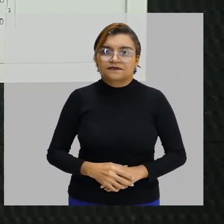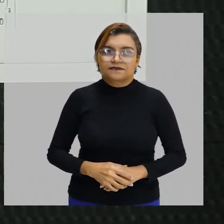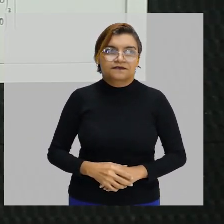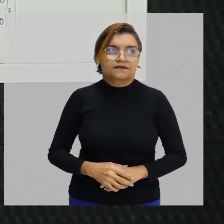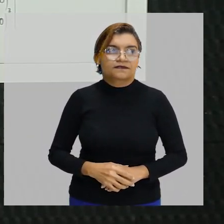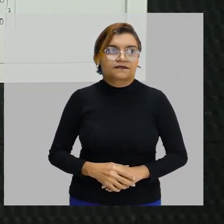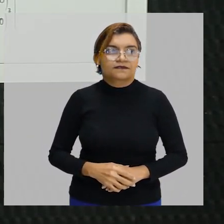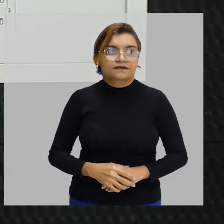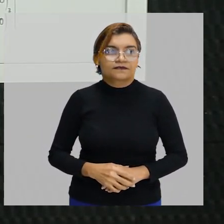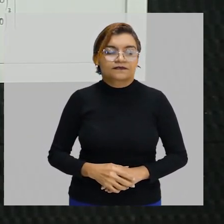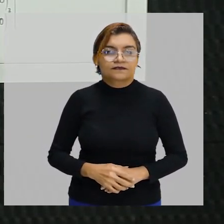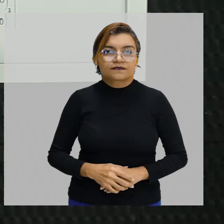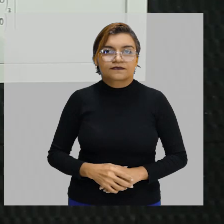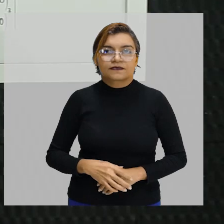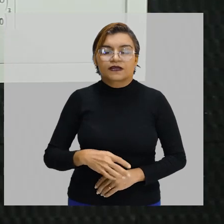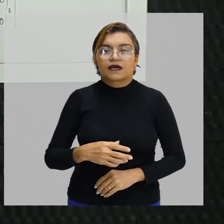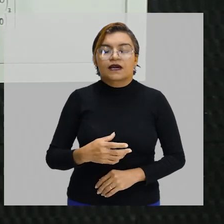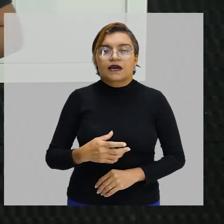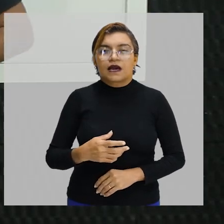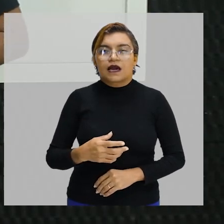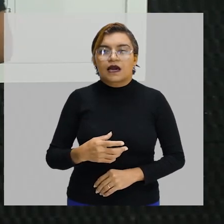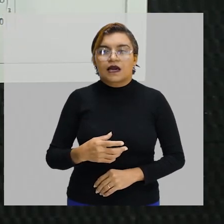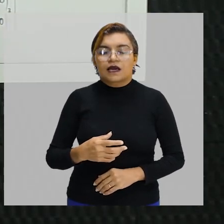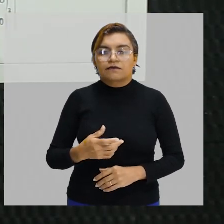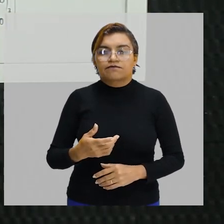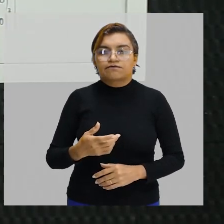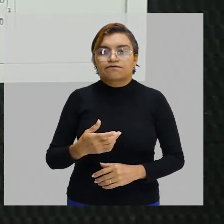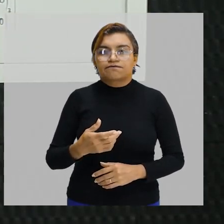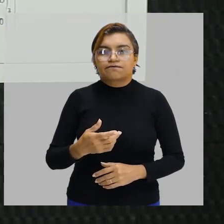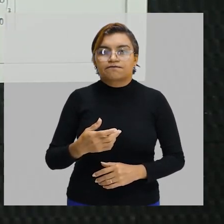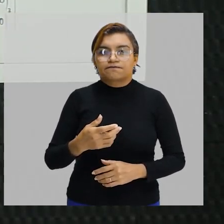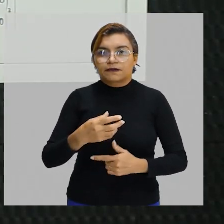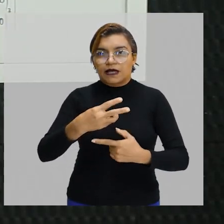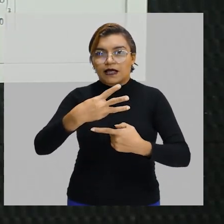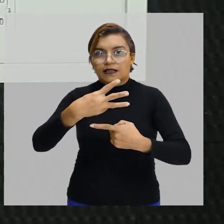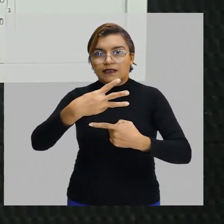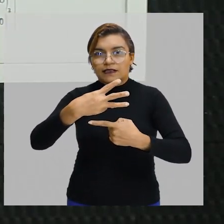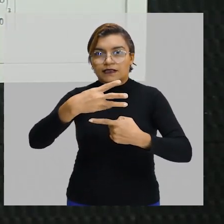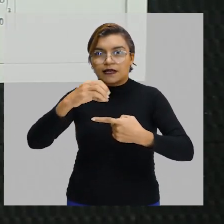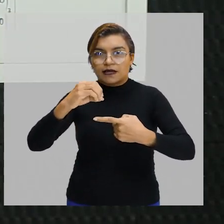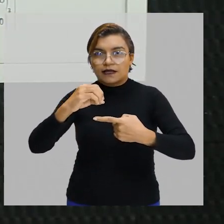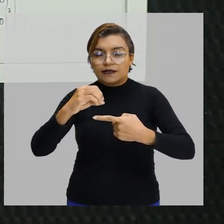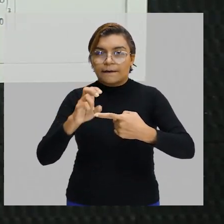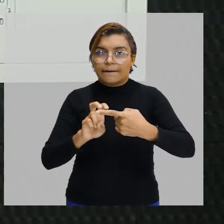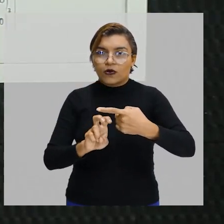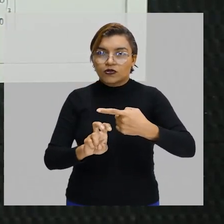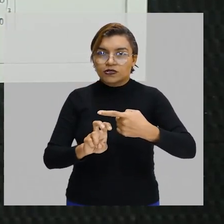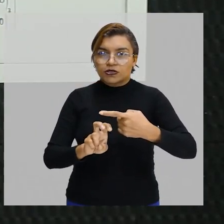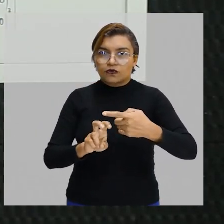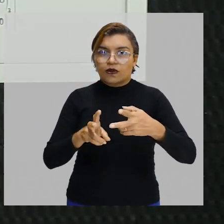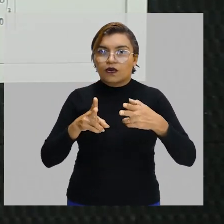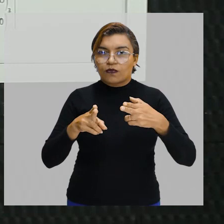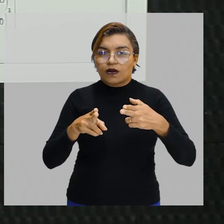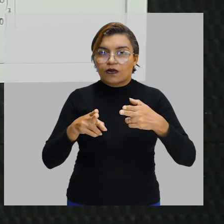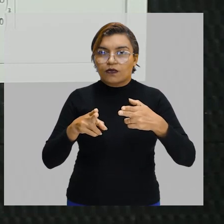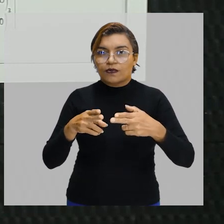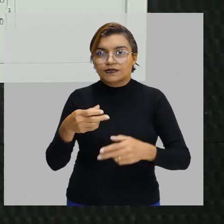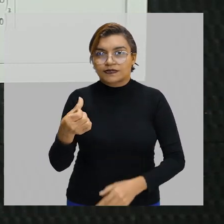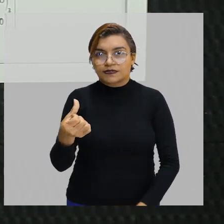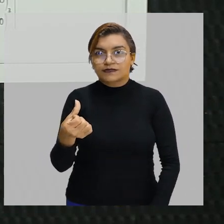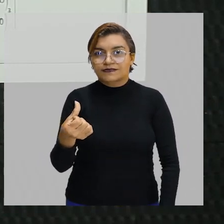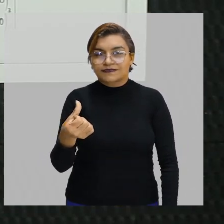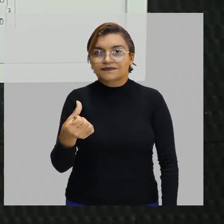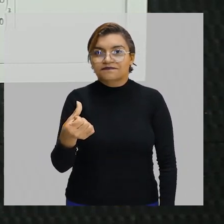Dividindo 30 por 5, você vai encontrar x igual a 6. X aqui igual